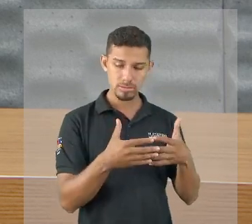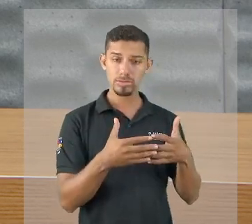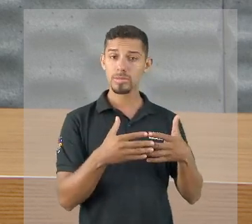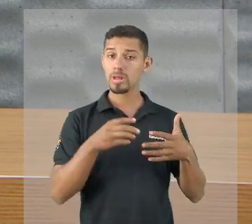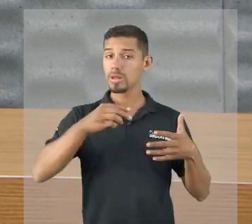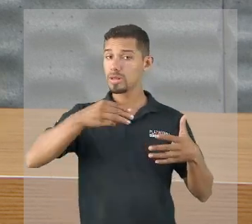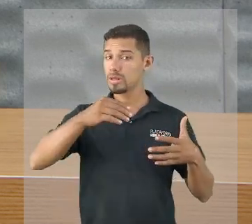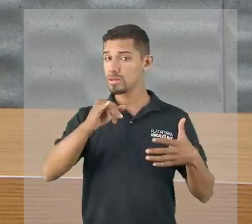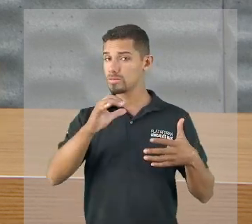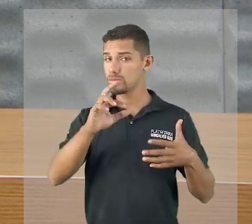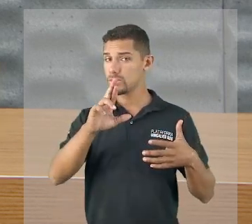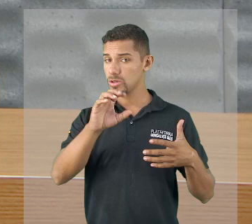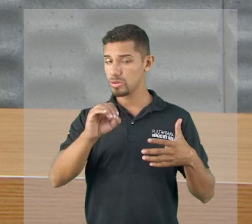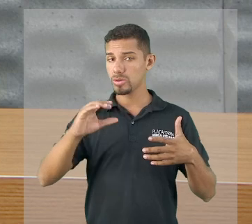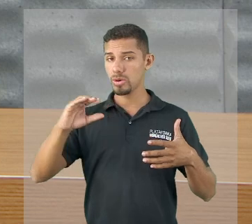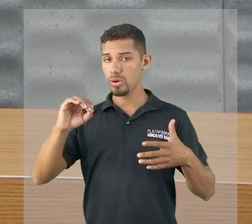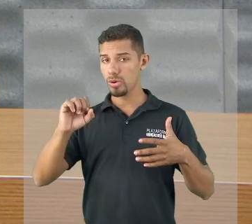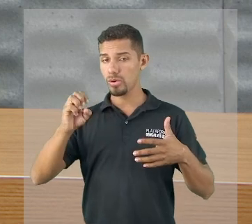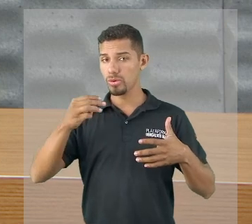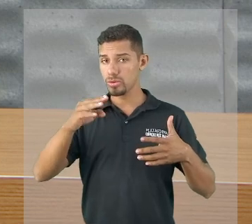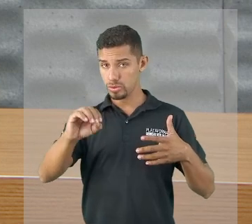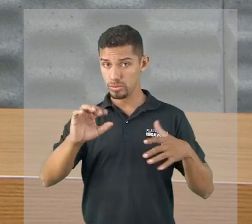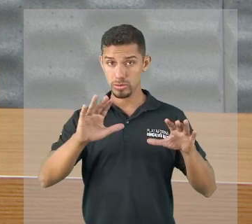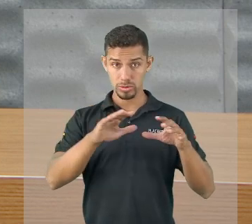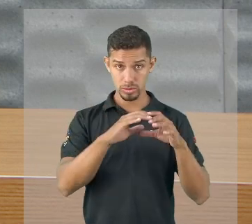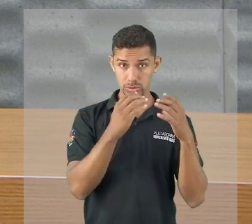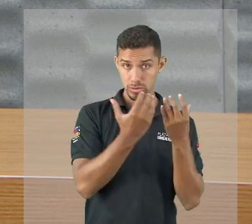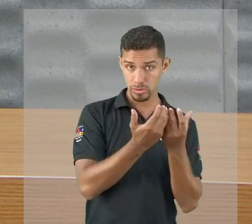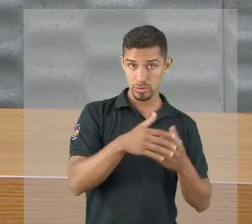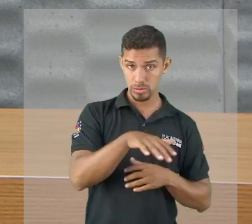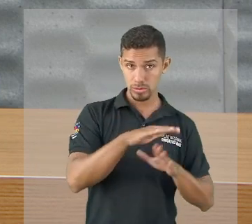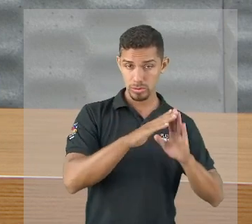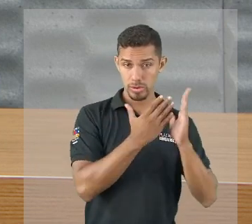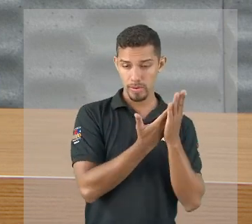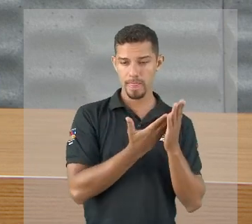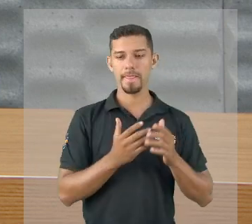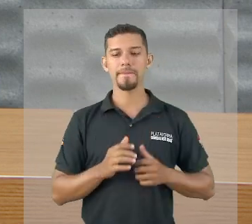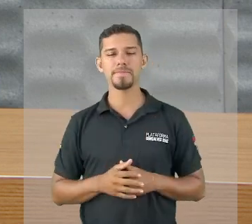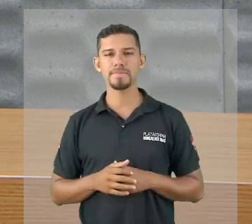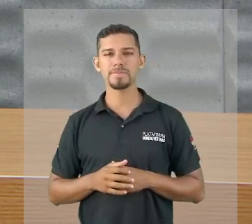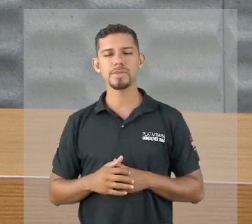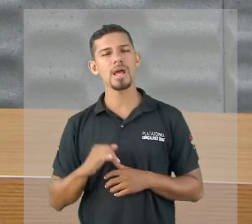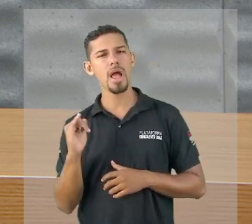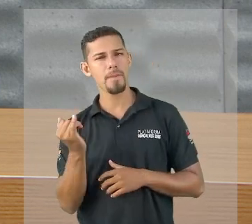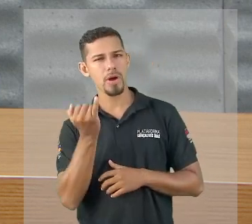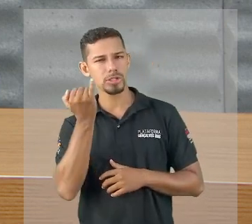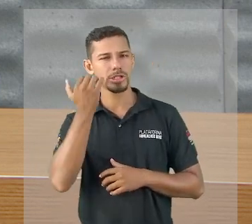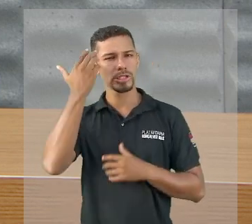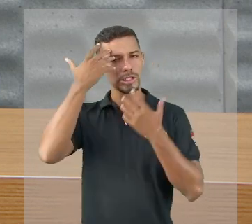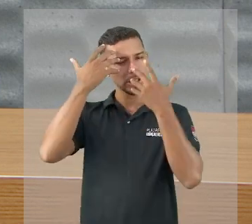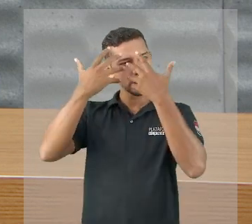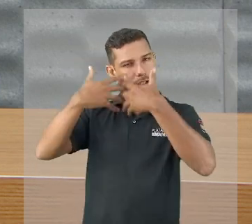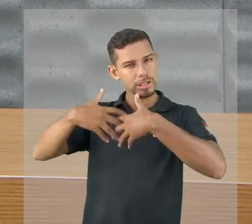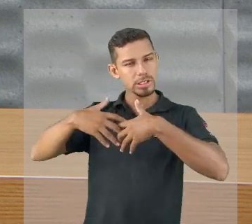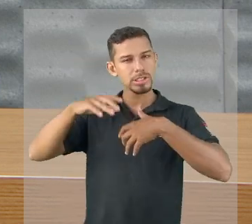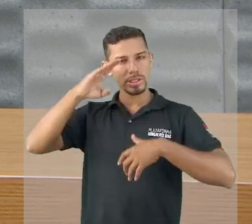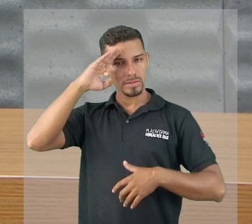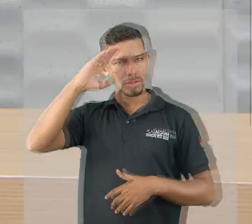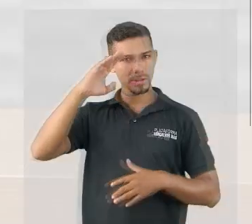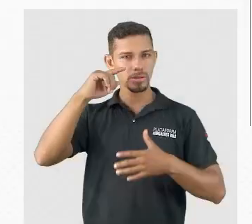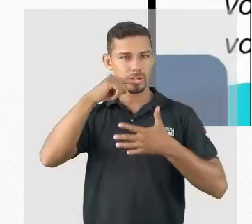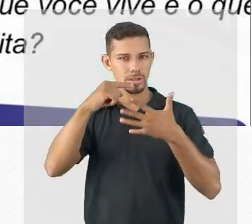do exercício da cidadania, que são as nossas comunidades escolares. Então, é muito importante a gente entender esse princípio fundamental,